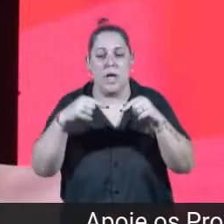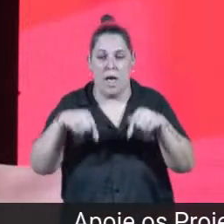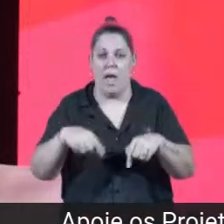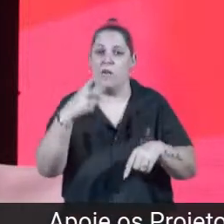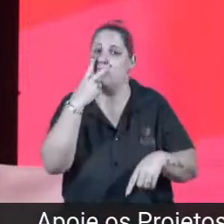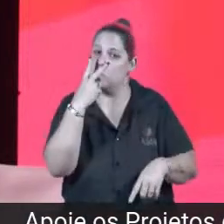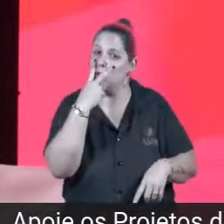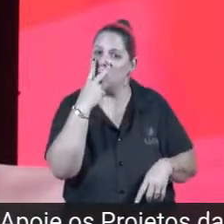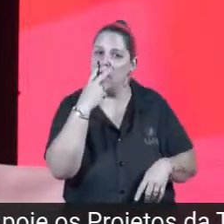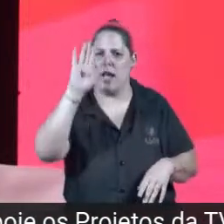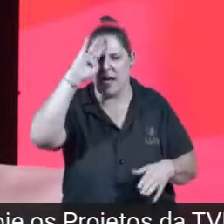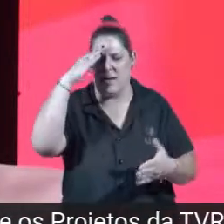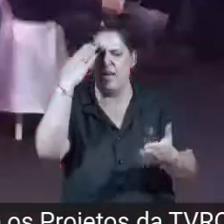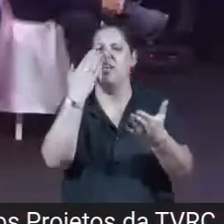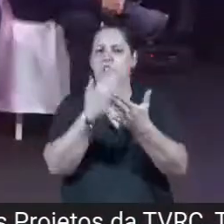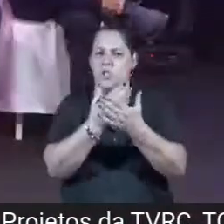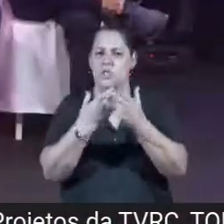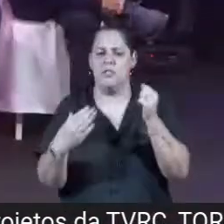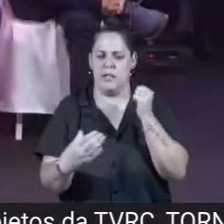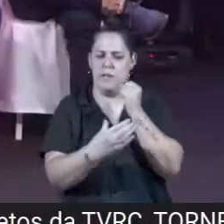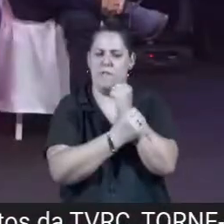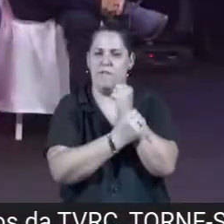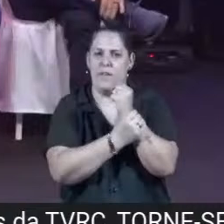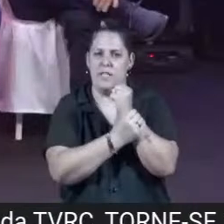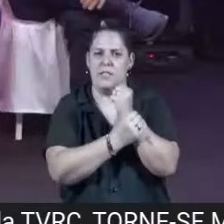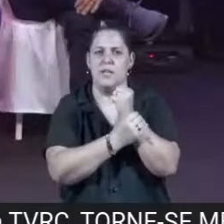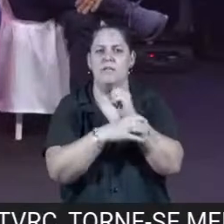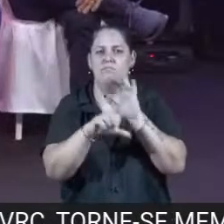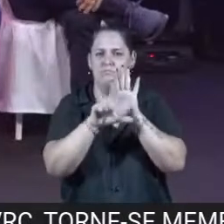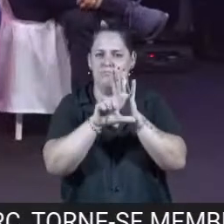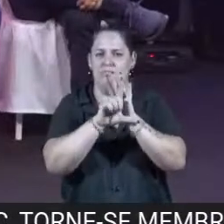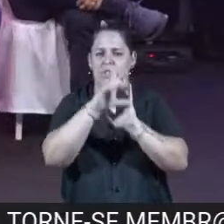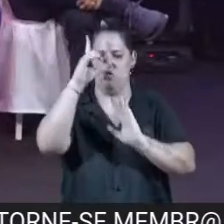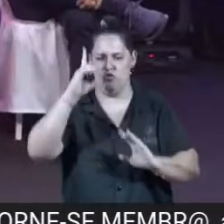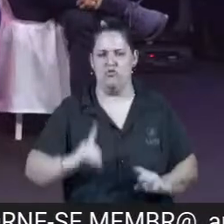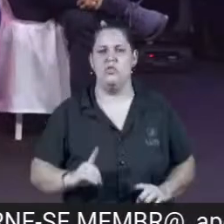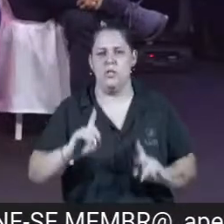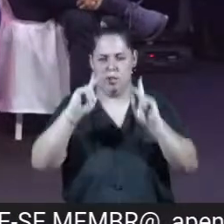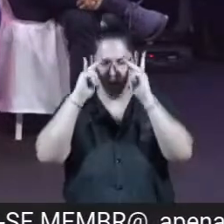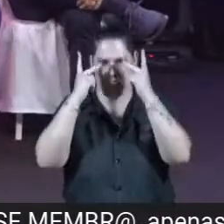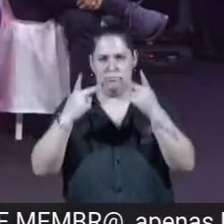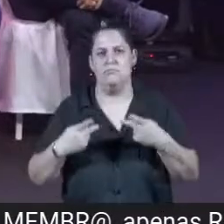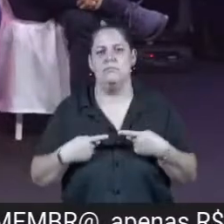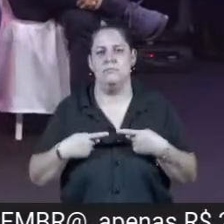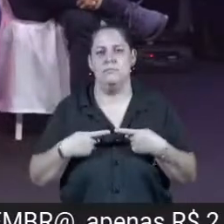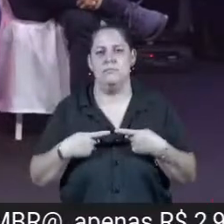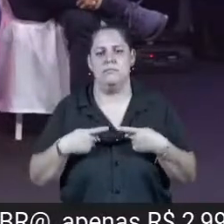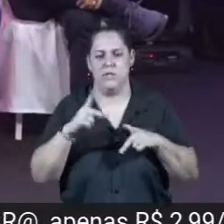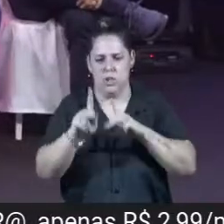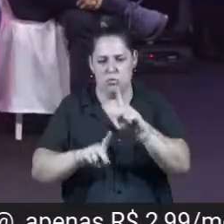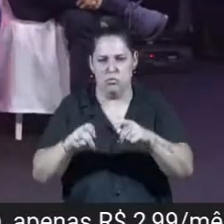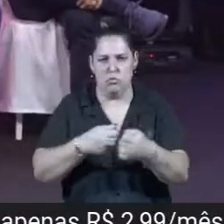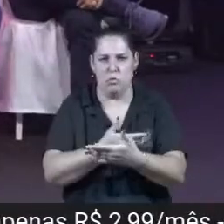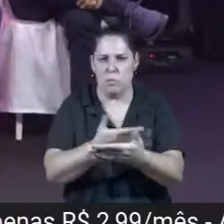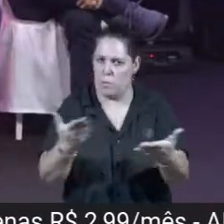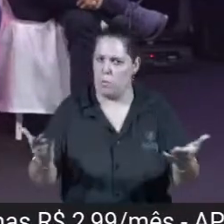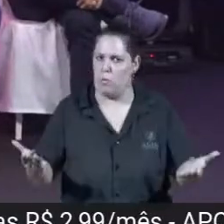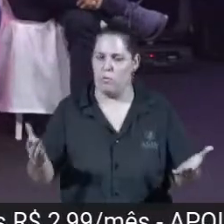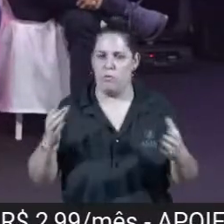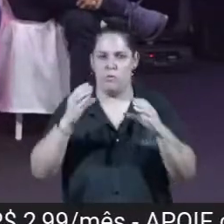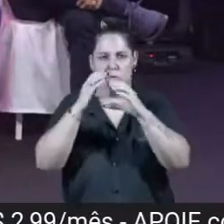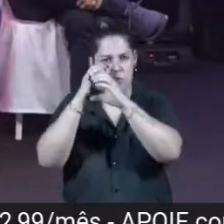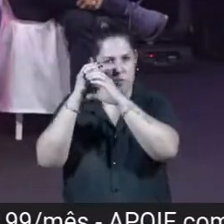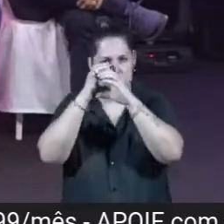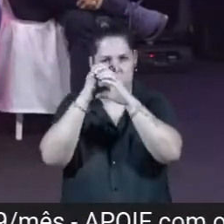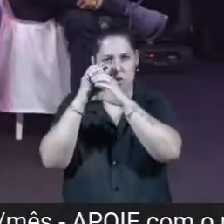que acredita, sobretudo, na defesa da democracia e dos direitos. Então, eu quero convidar vocês para assistirem o vídeo da